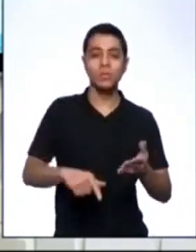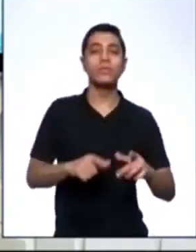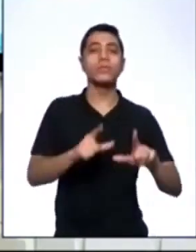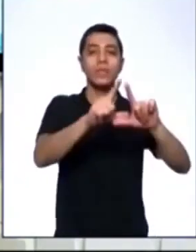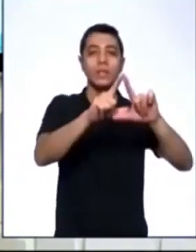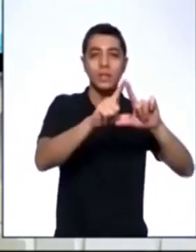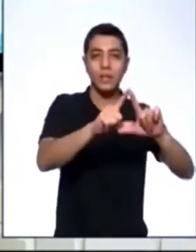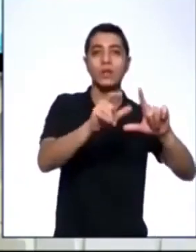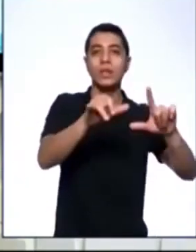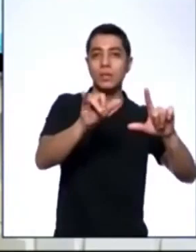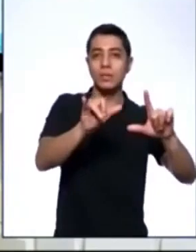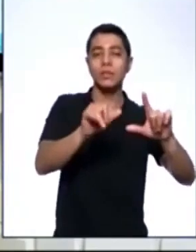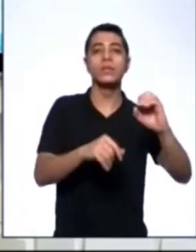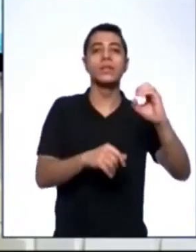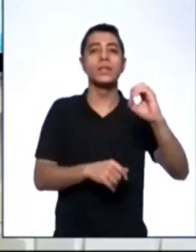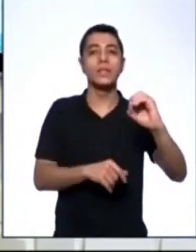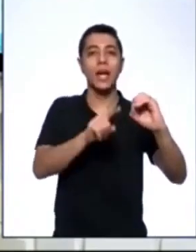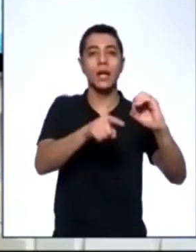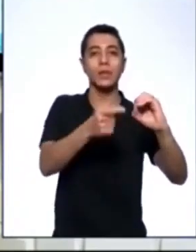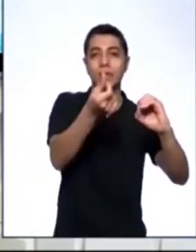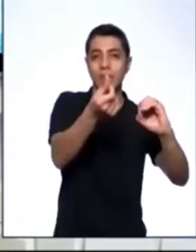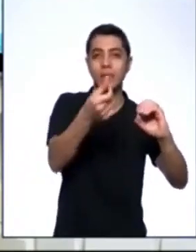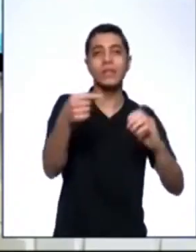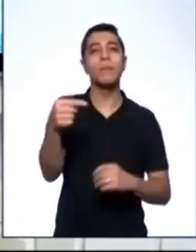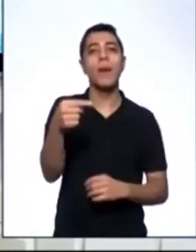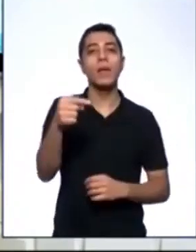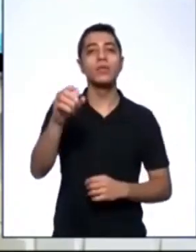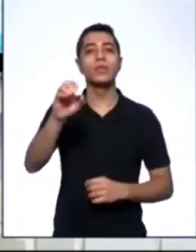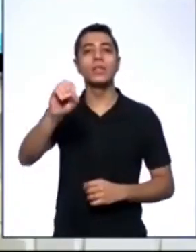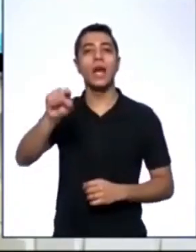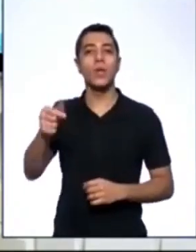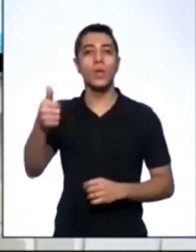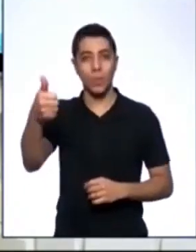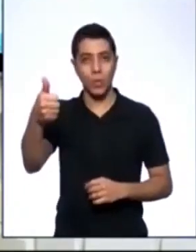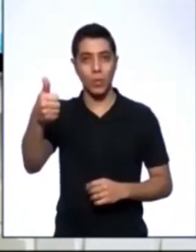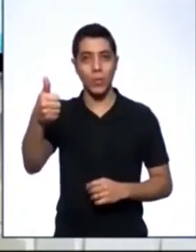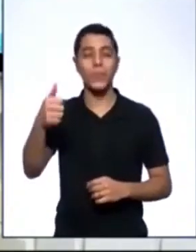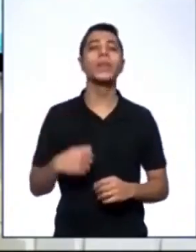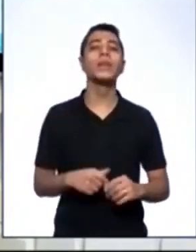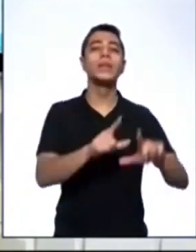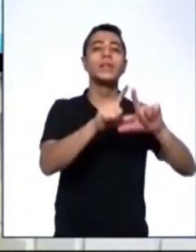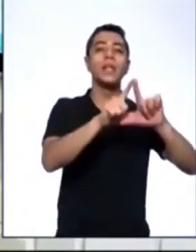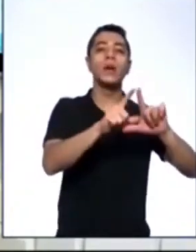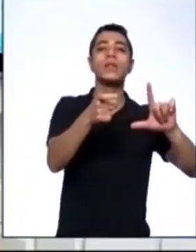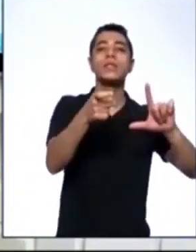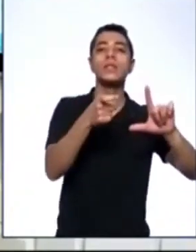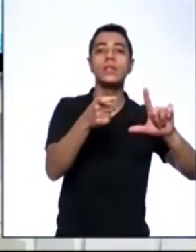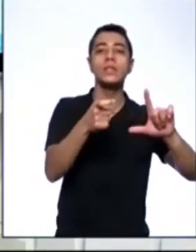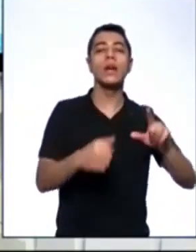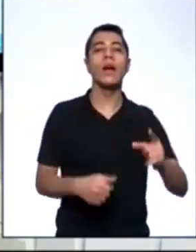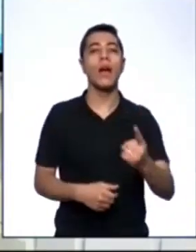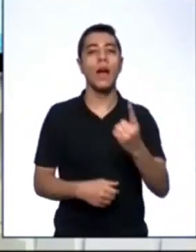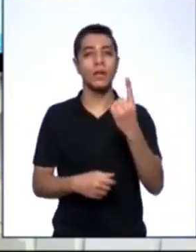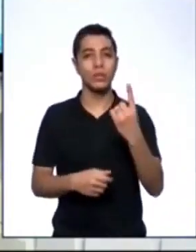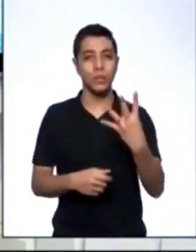- 01 e delta chance 14 - pronto